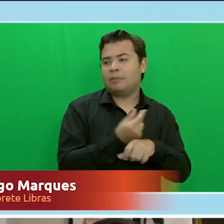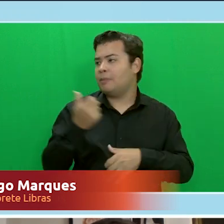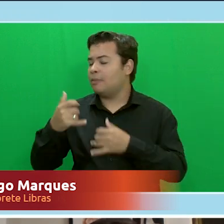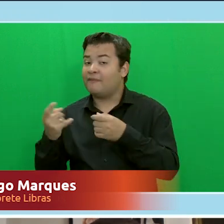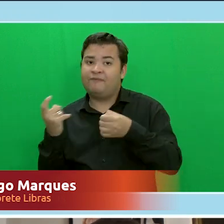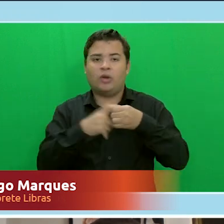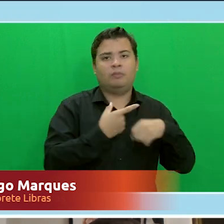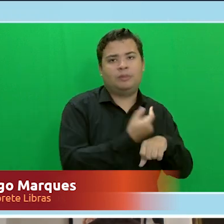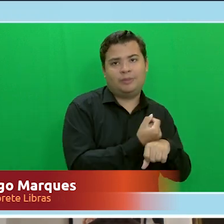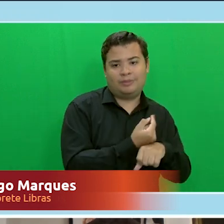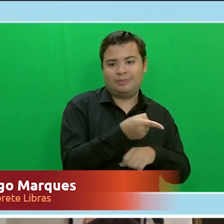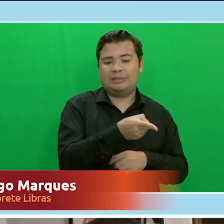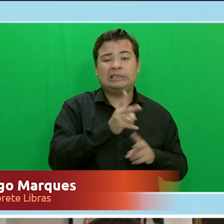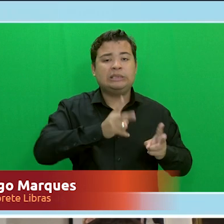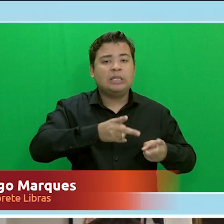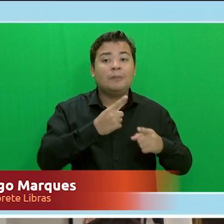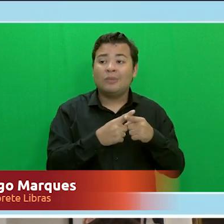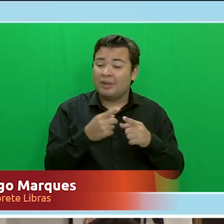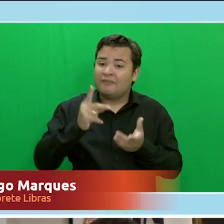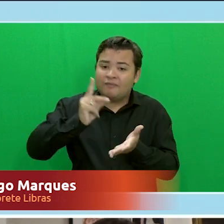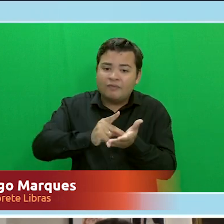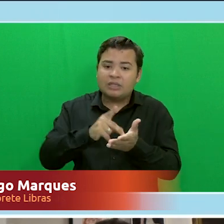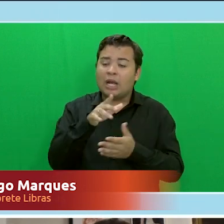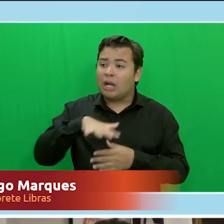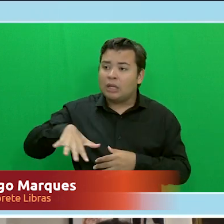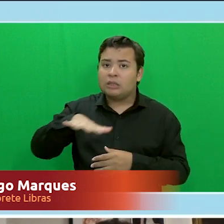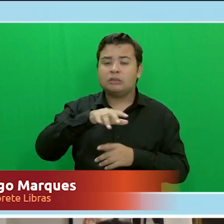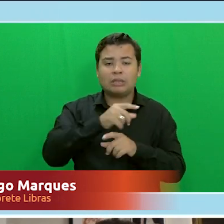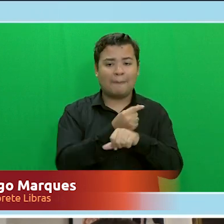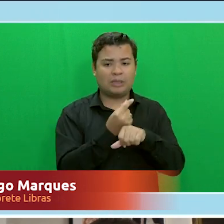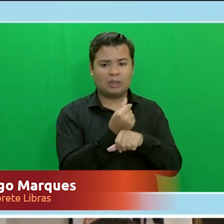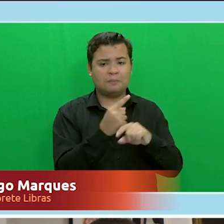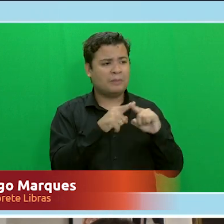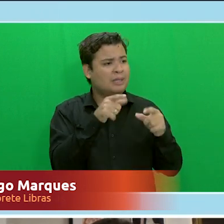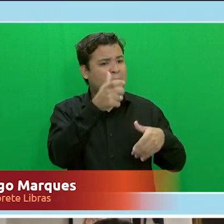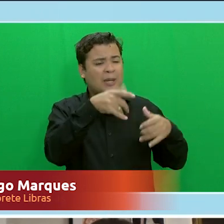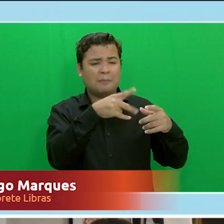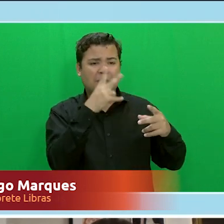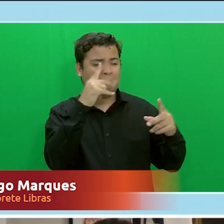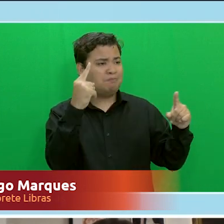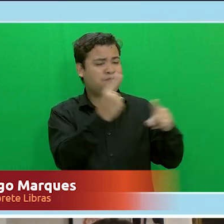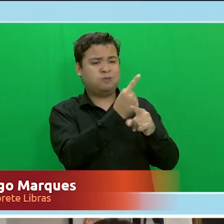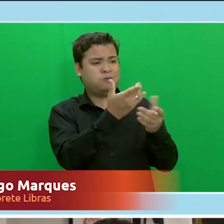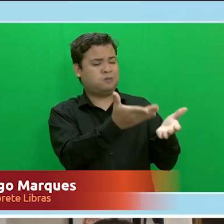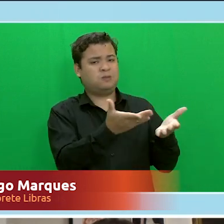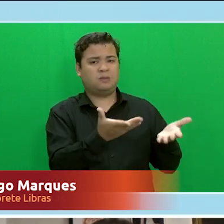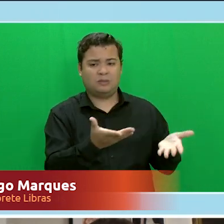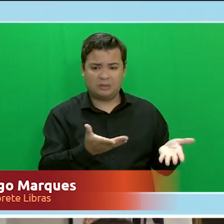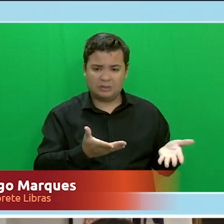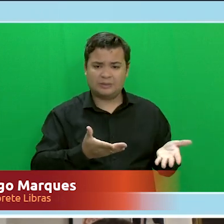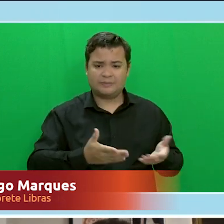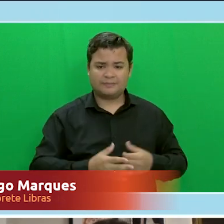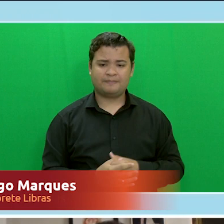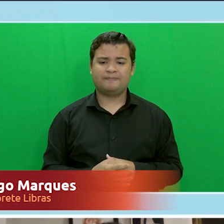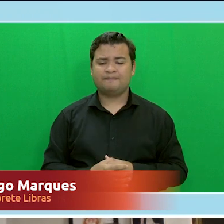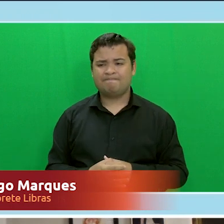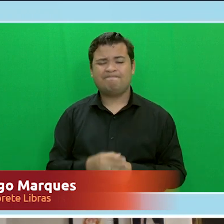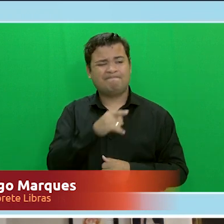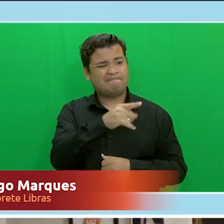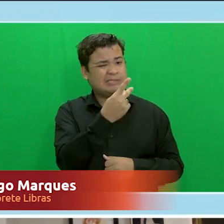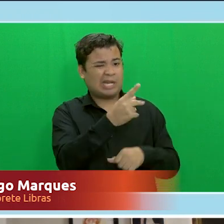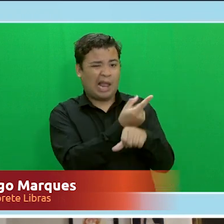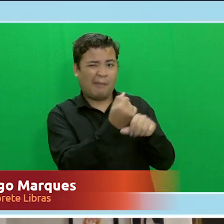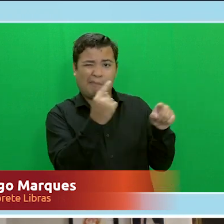sociedade no modo de produção capitalista. E ele é contraditório. Né? Ele é contraditório. E